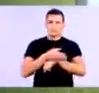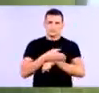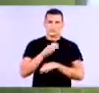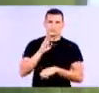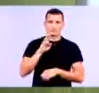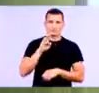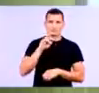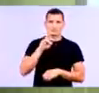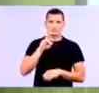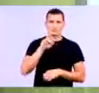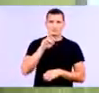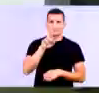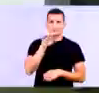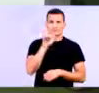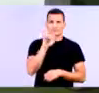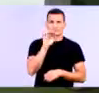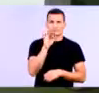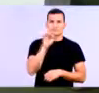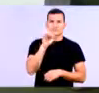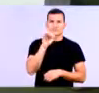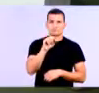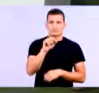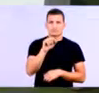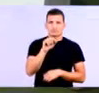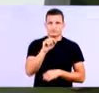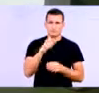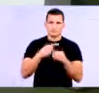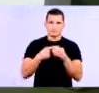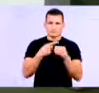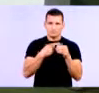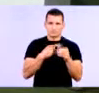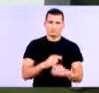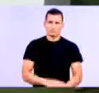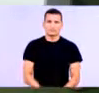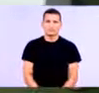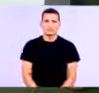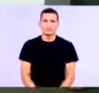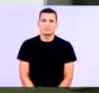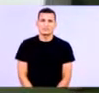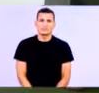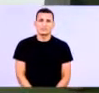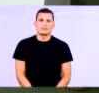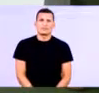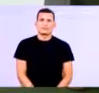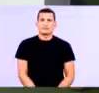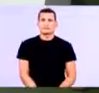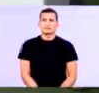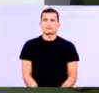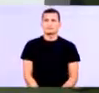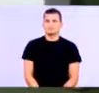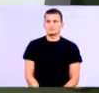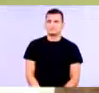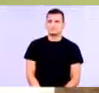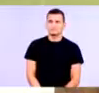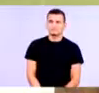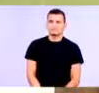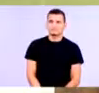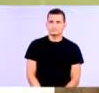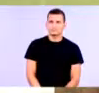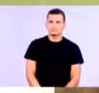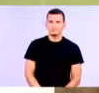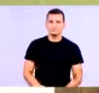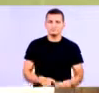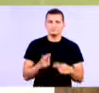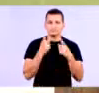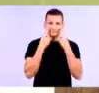não é, professor? Isso mesmo. Buritis participando aqui, vários alunos, né? Então achei muito